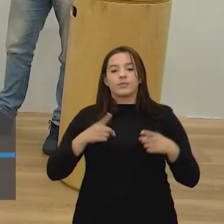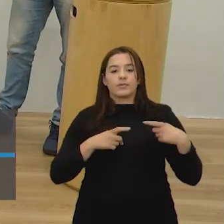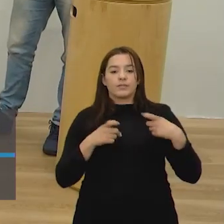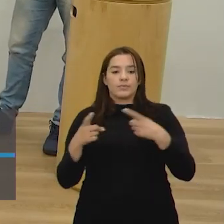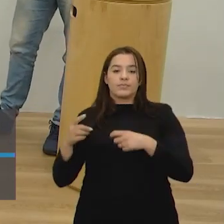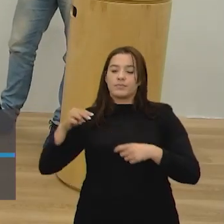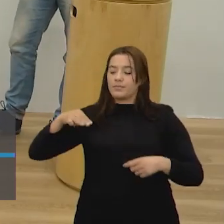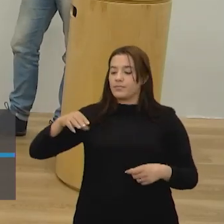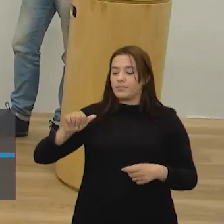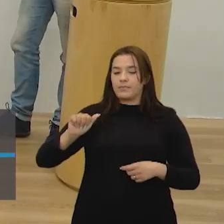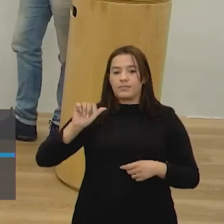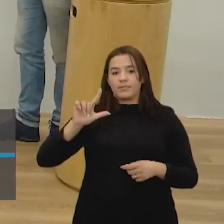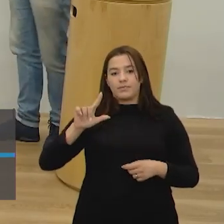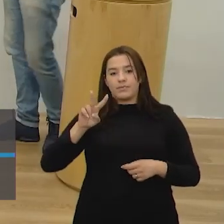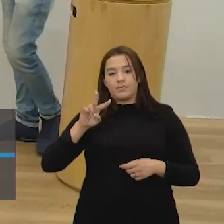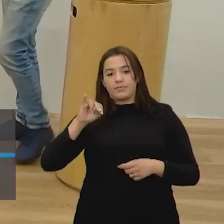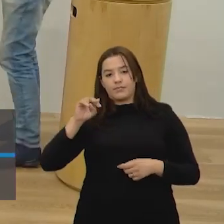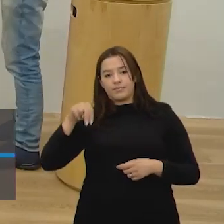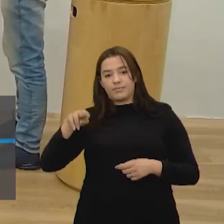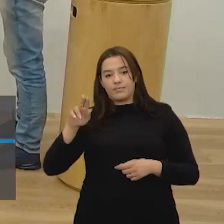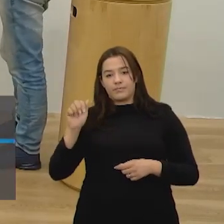Malvinas. Malvinas, isso mesmo.